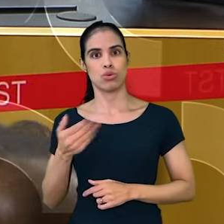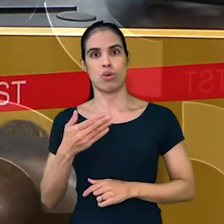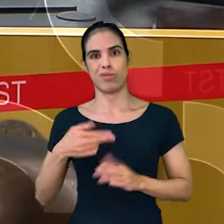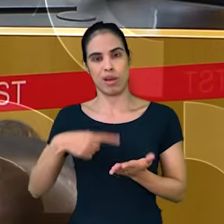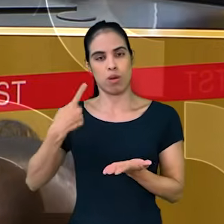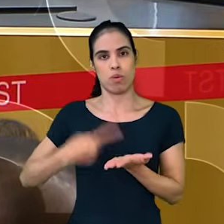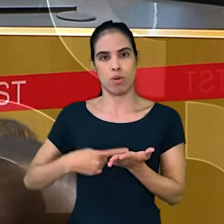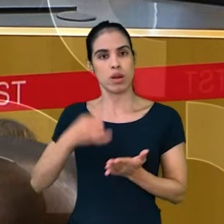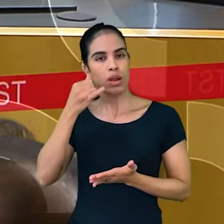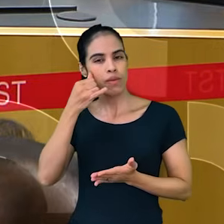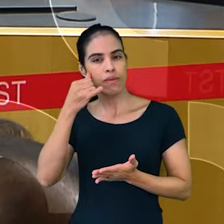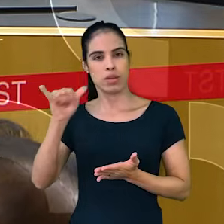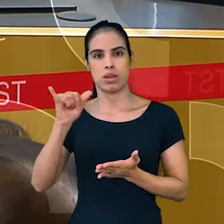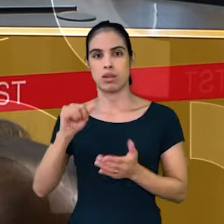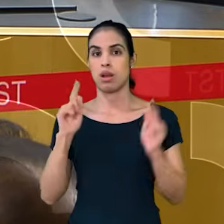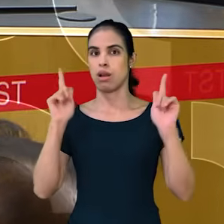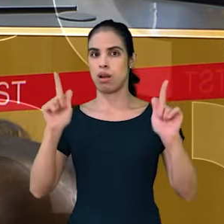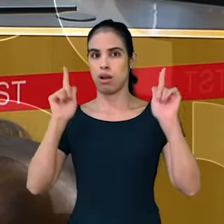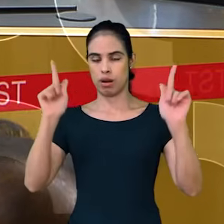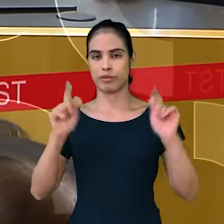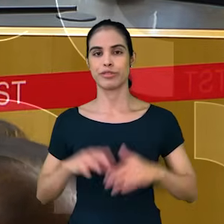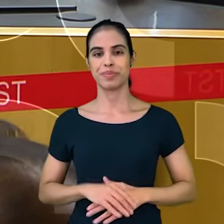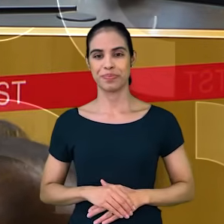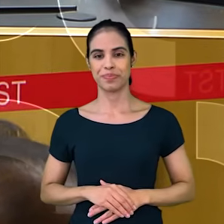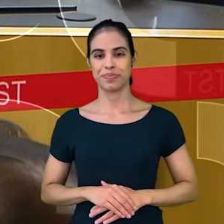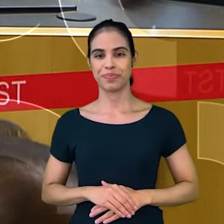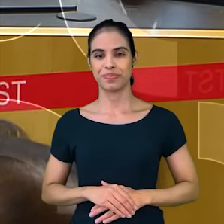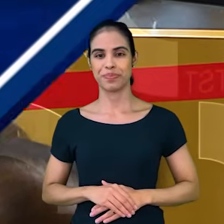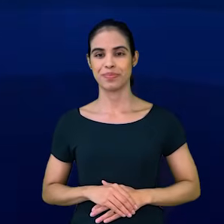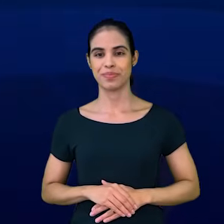novos pontos para evitar deflagração de uma greve.